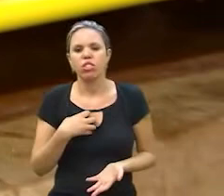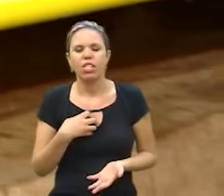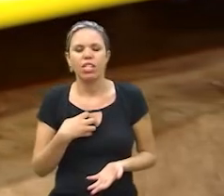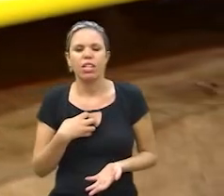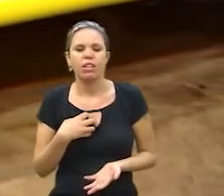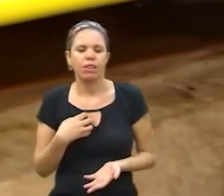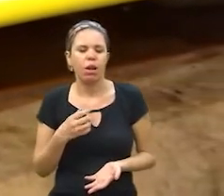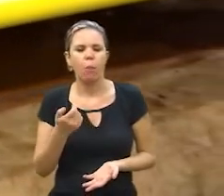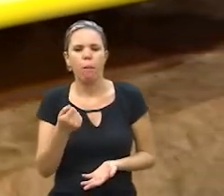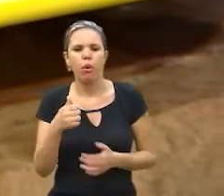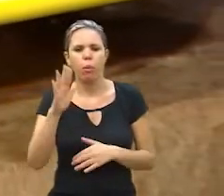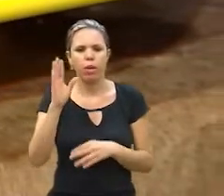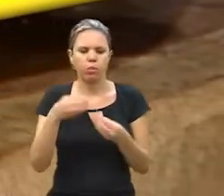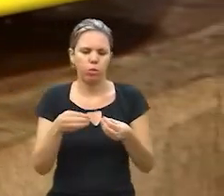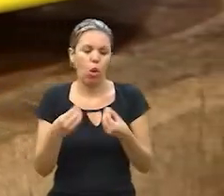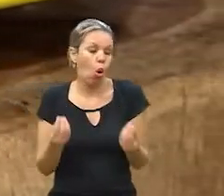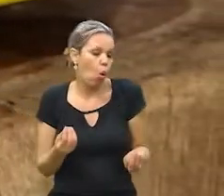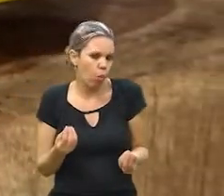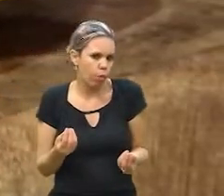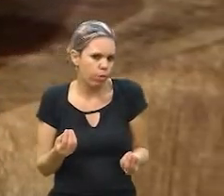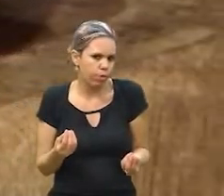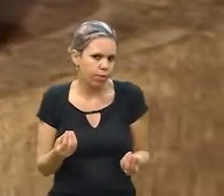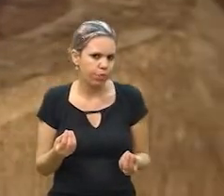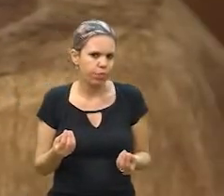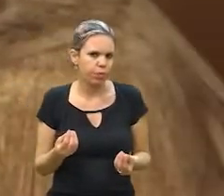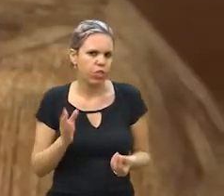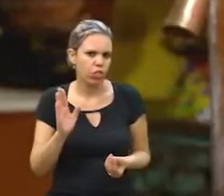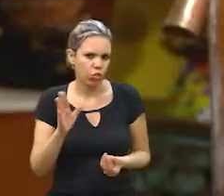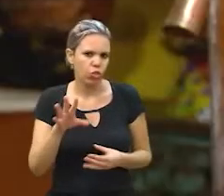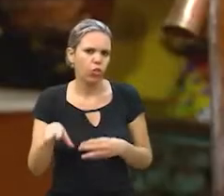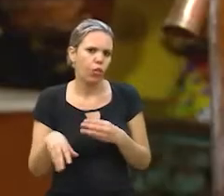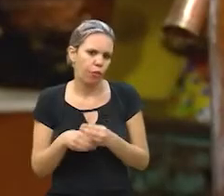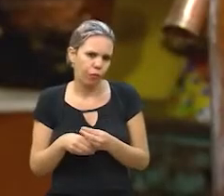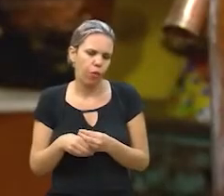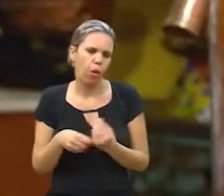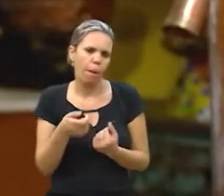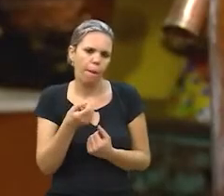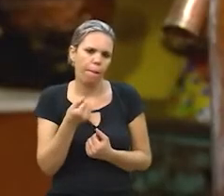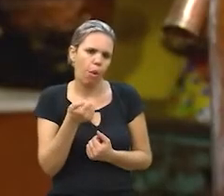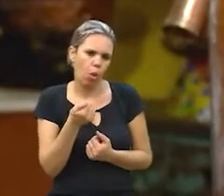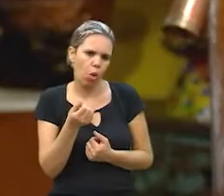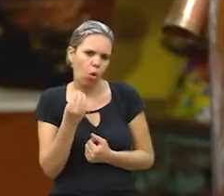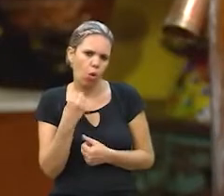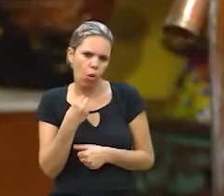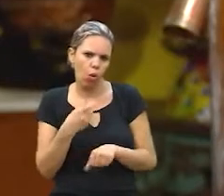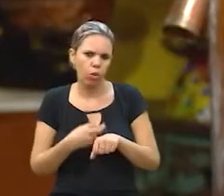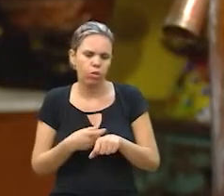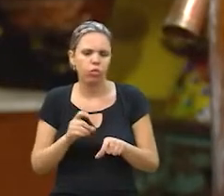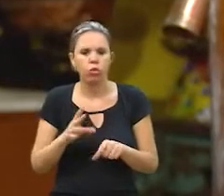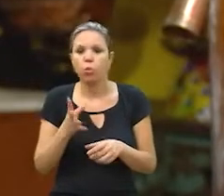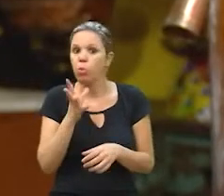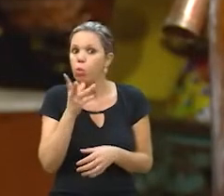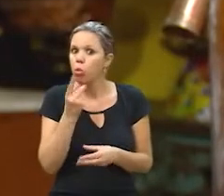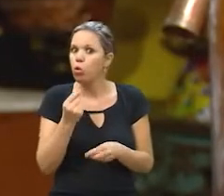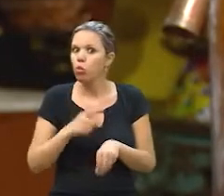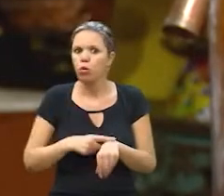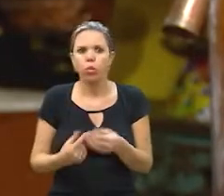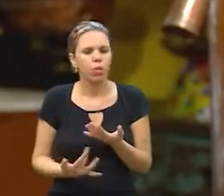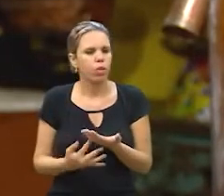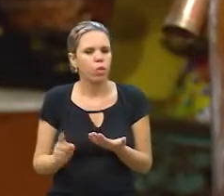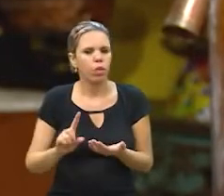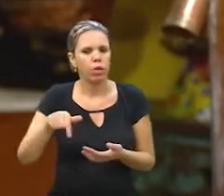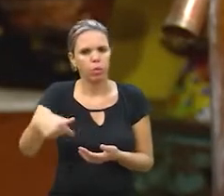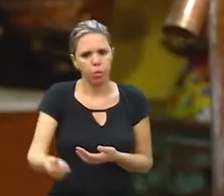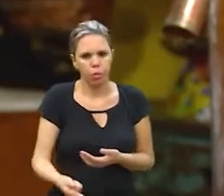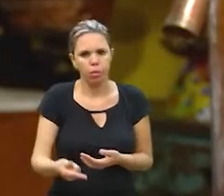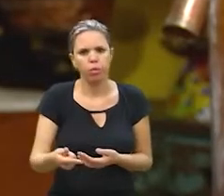ele pode ser um pouquinho mais molinho? Como é que vai ser? Esse ele já foi porcionado al dente. Então, tá. Tanto que ele não pode demorar muito na panela, senão ele vai passar um pouco do ponto na hora